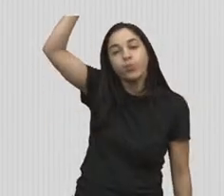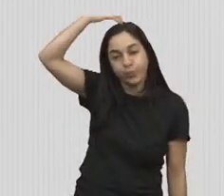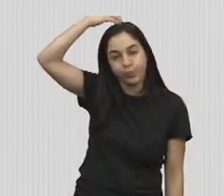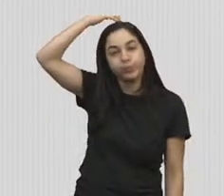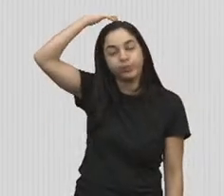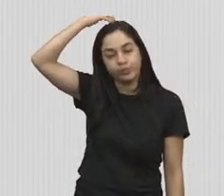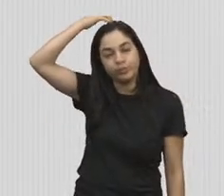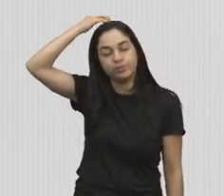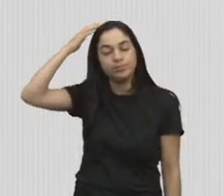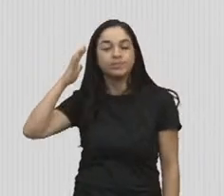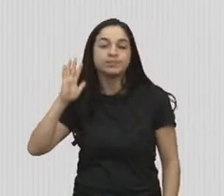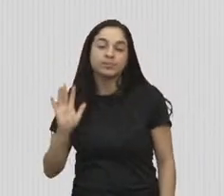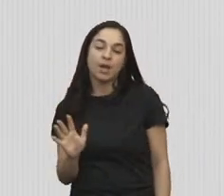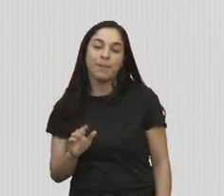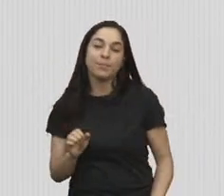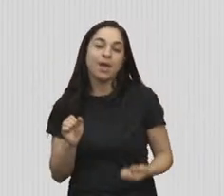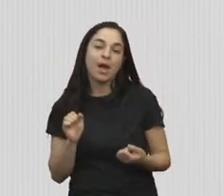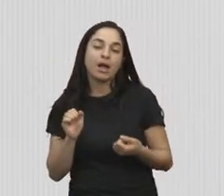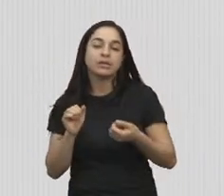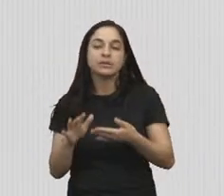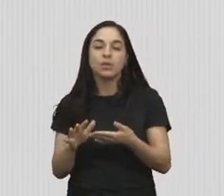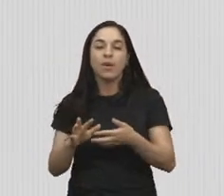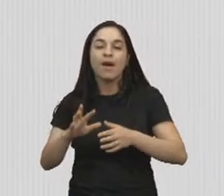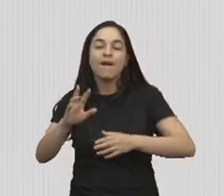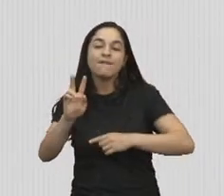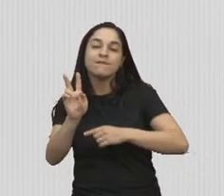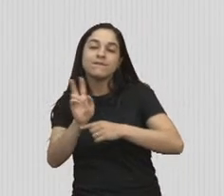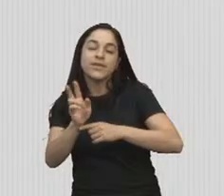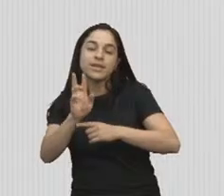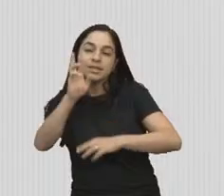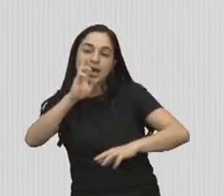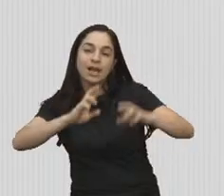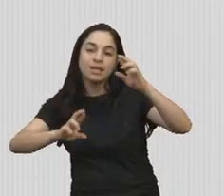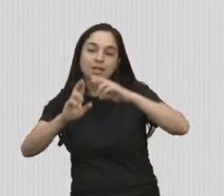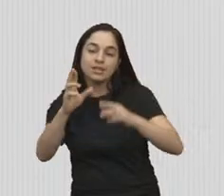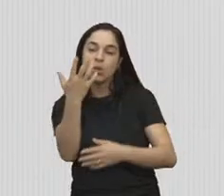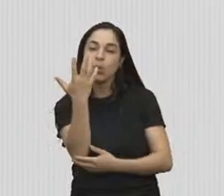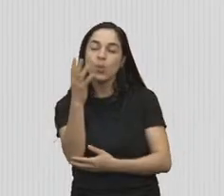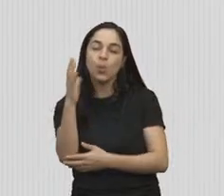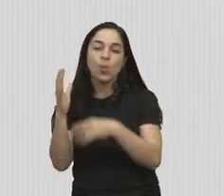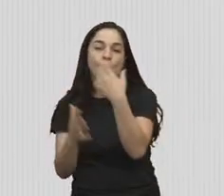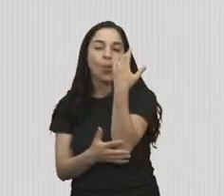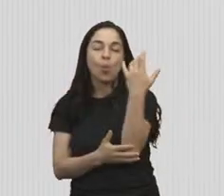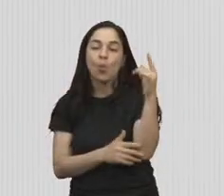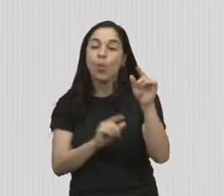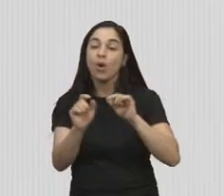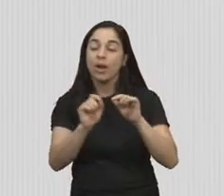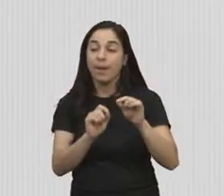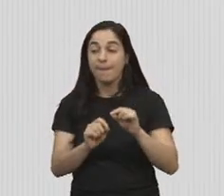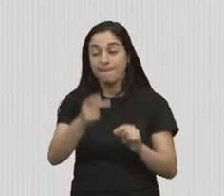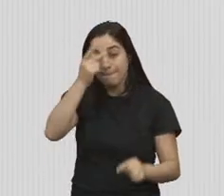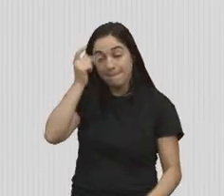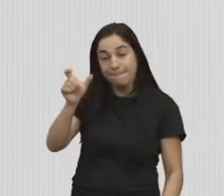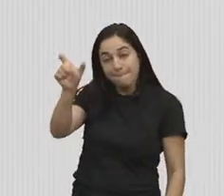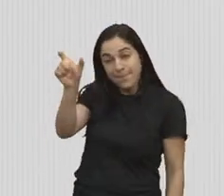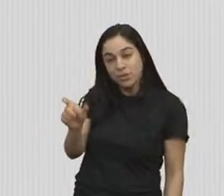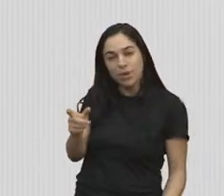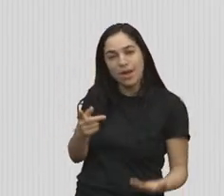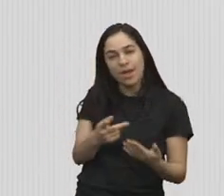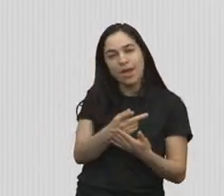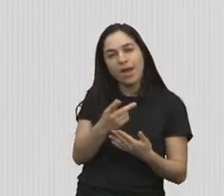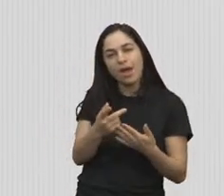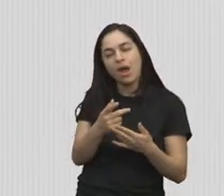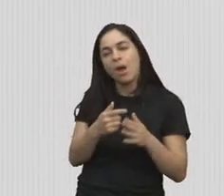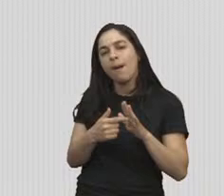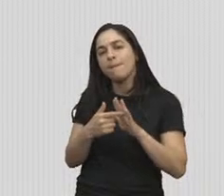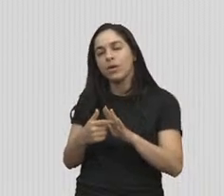das ações que a fiscalização ambiental ela adota é de sempre mostrar para a pessoa que fez aquele descarte irregular que